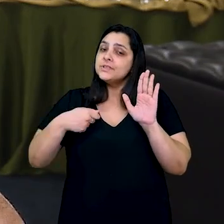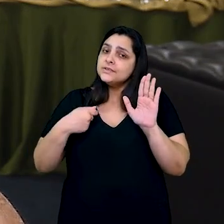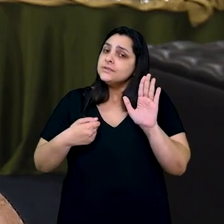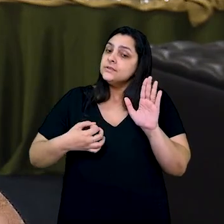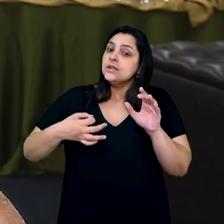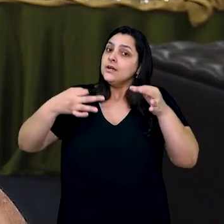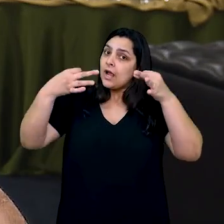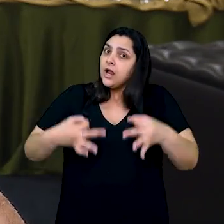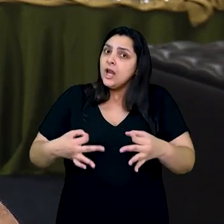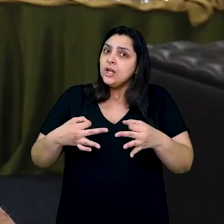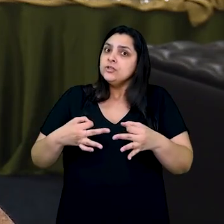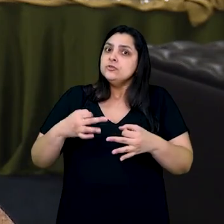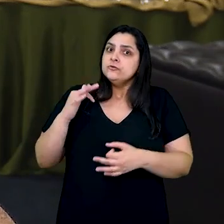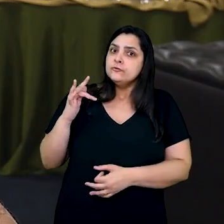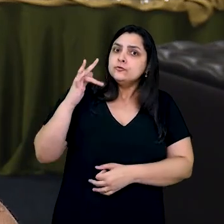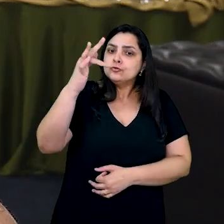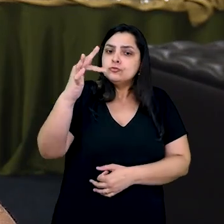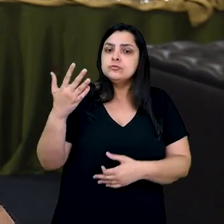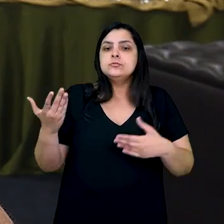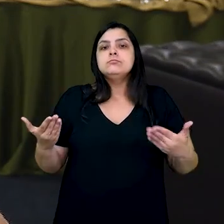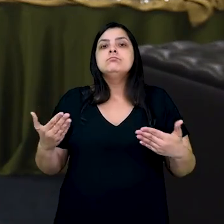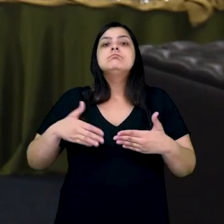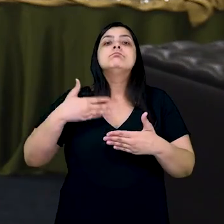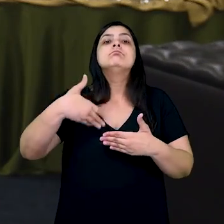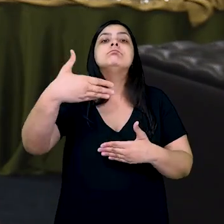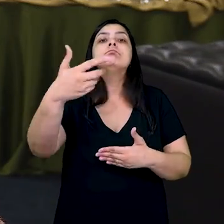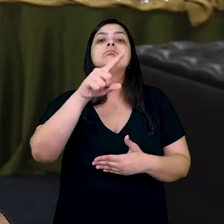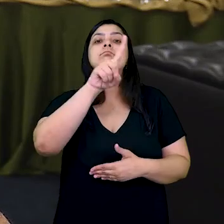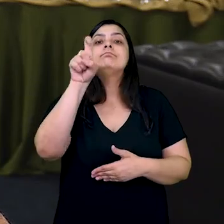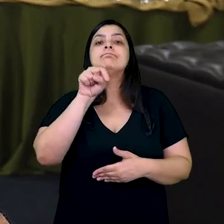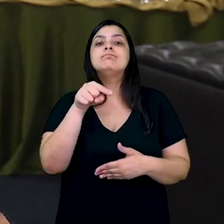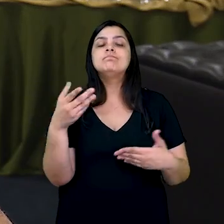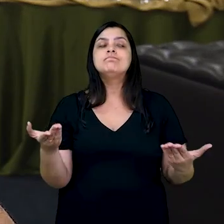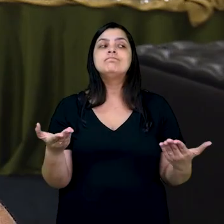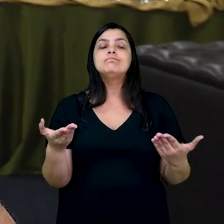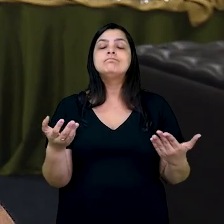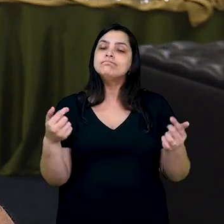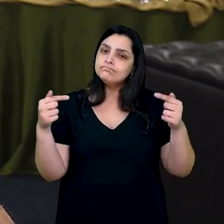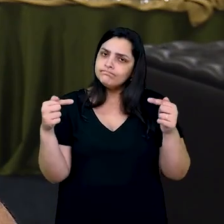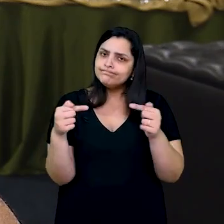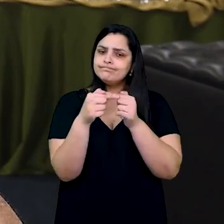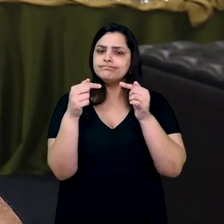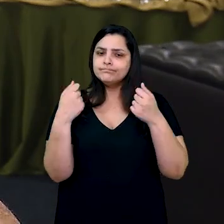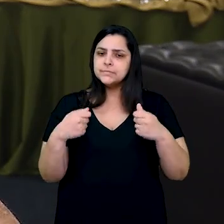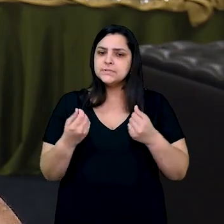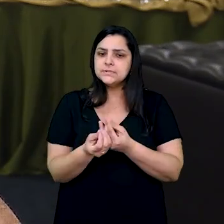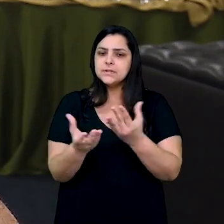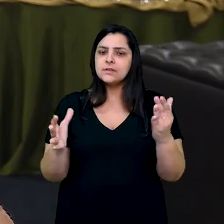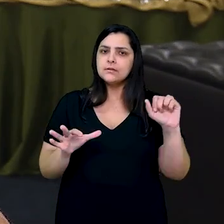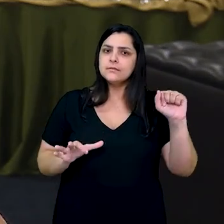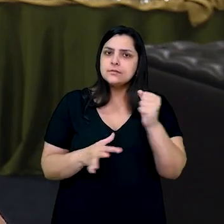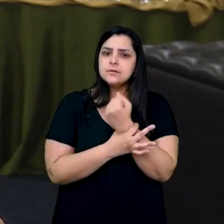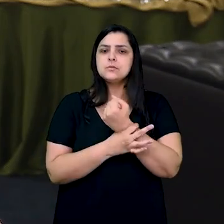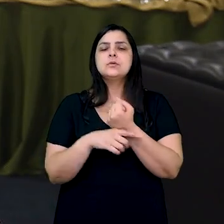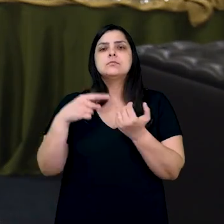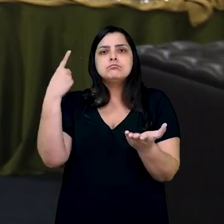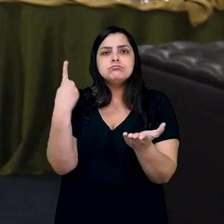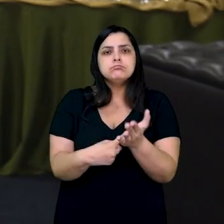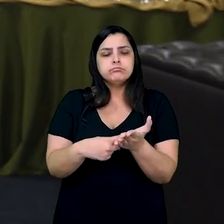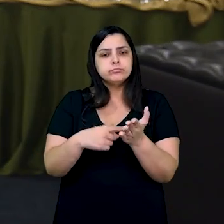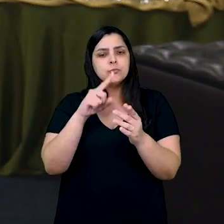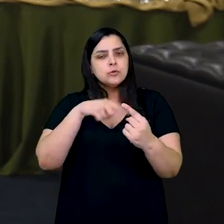garantia de um futuro, de um porvir que seja adequado a